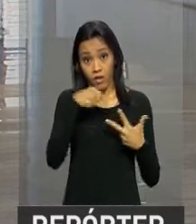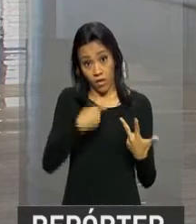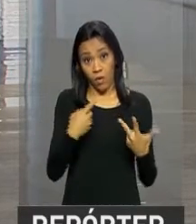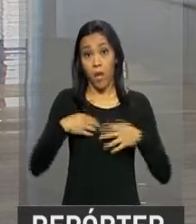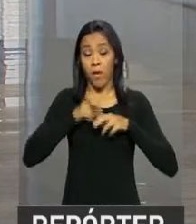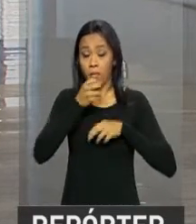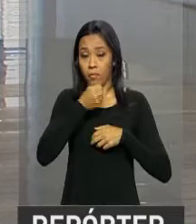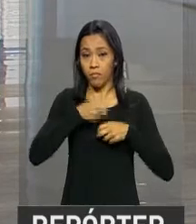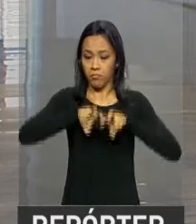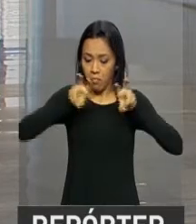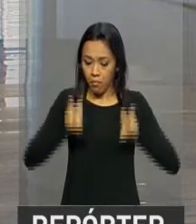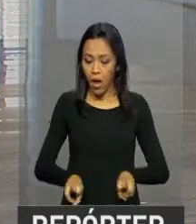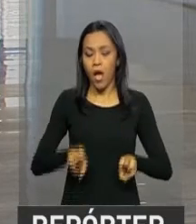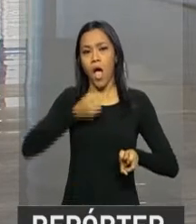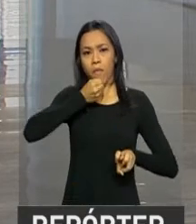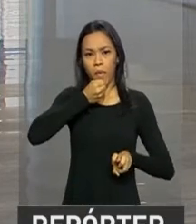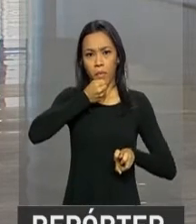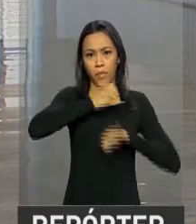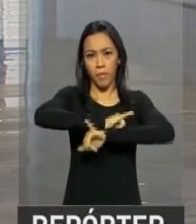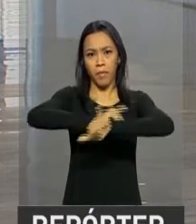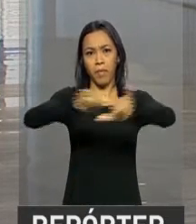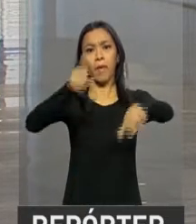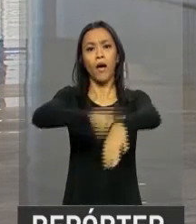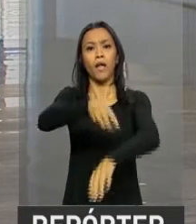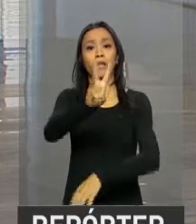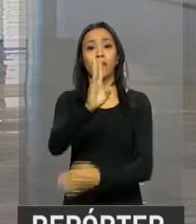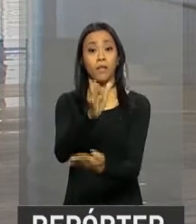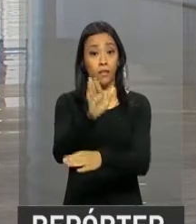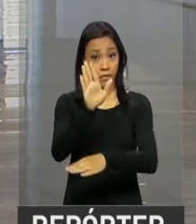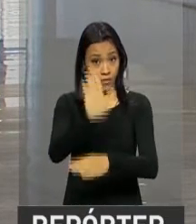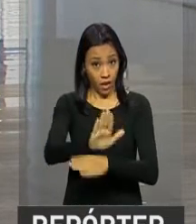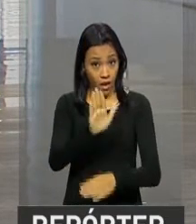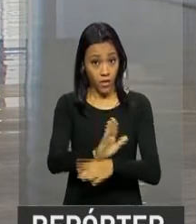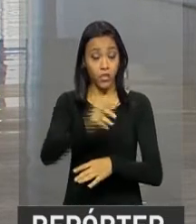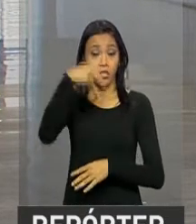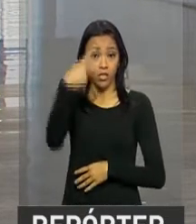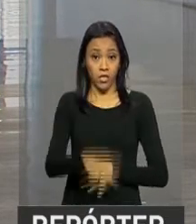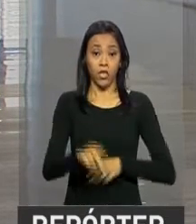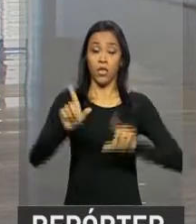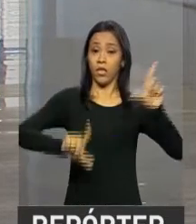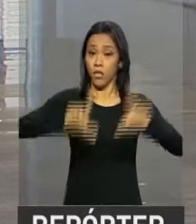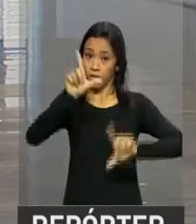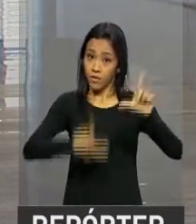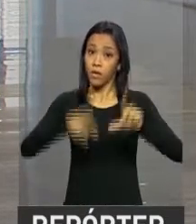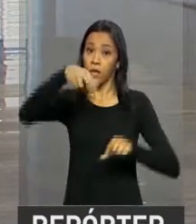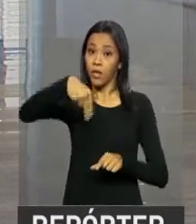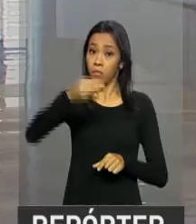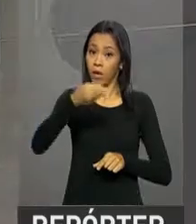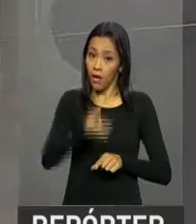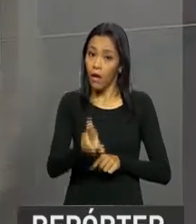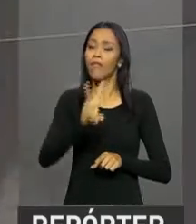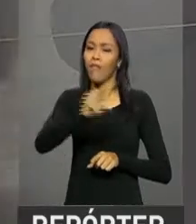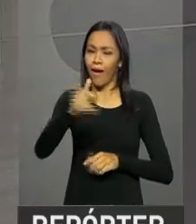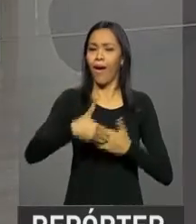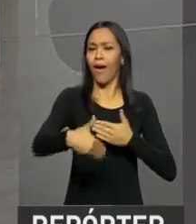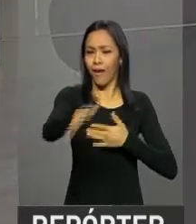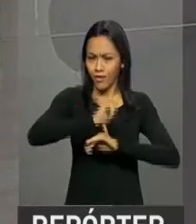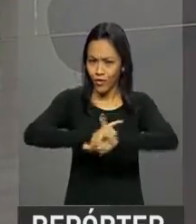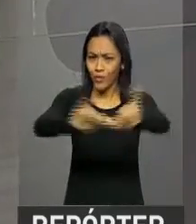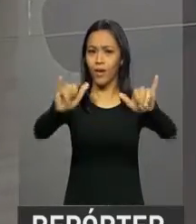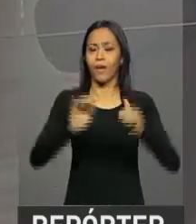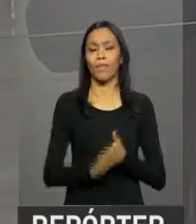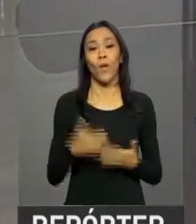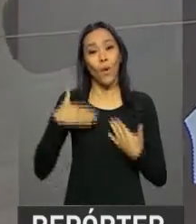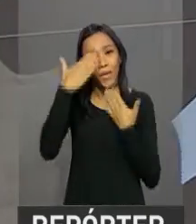então, como eu falei, marcada para as 3 horas da tarde, e a TV NBR transmite essa entrevista. Jaime. João, obrigado